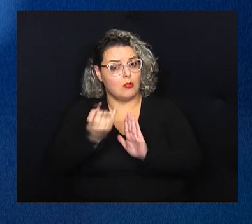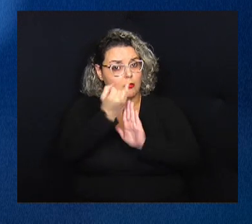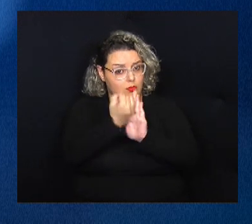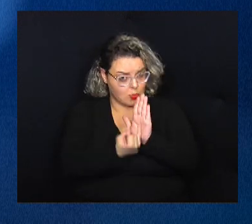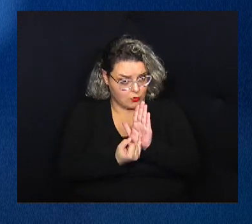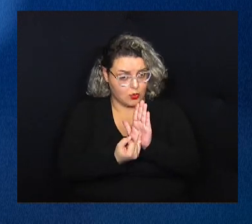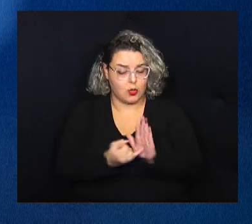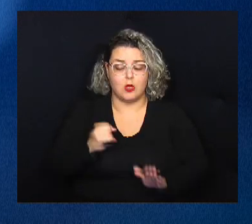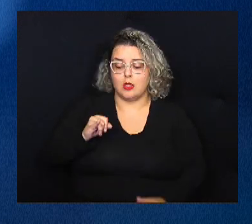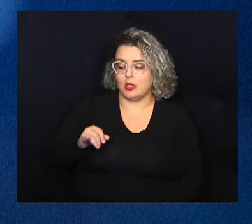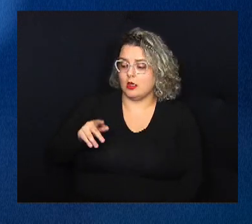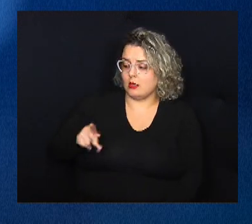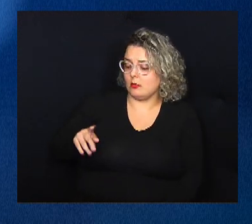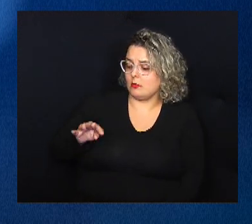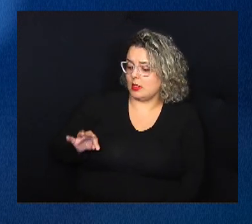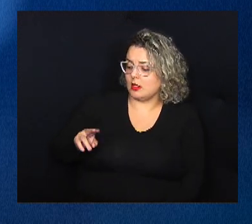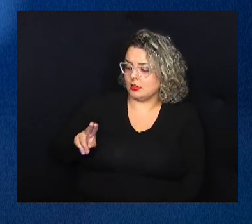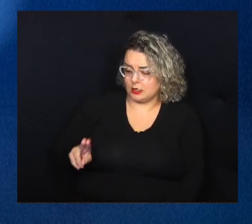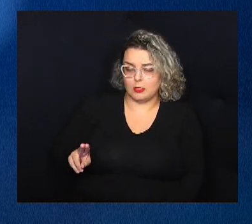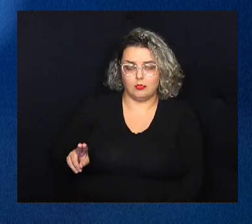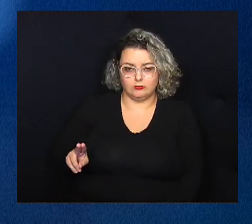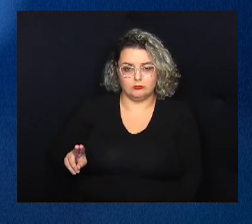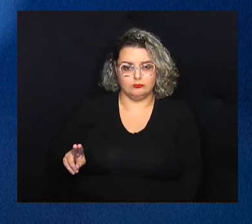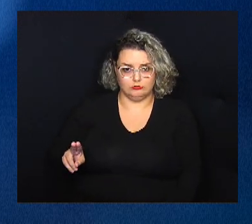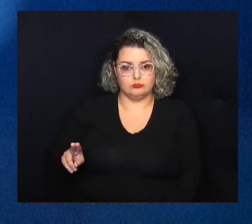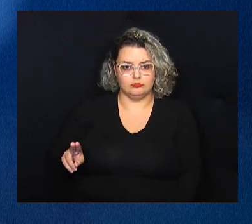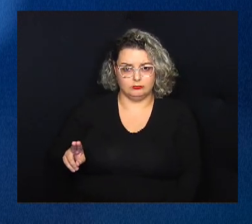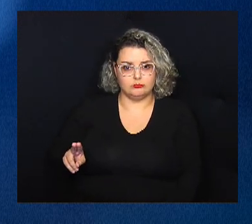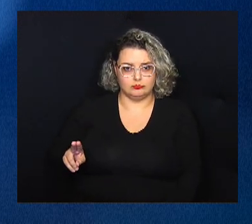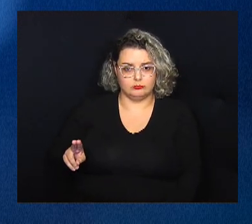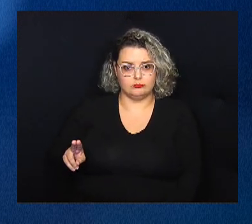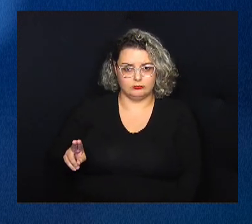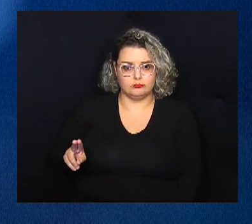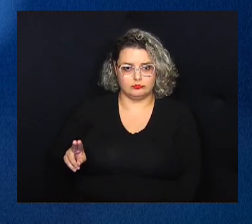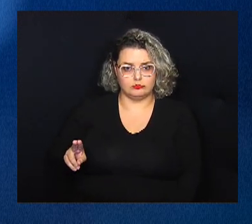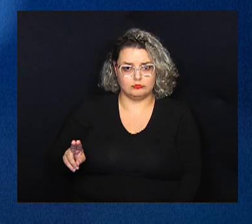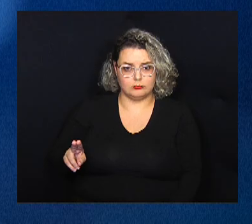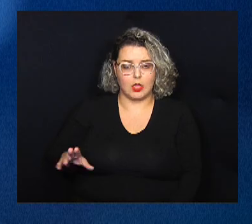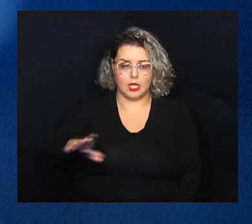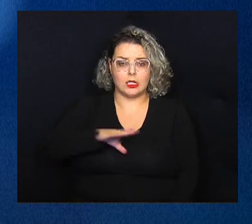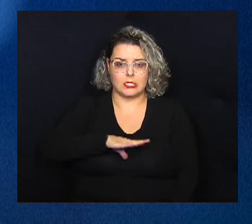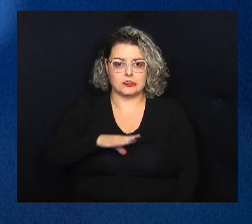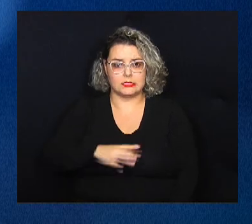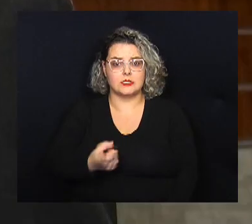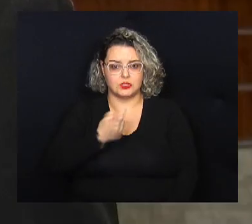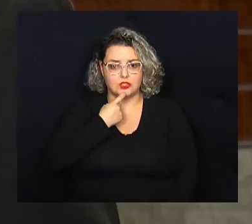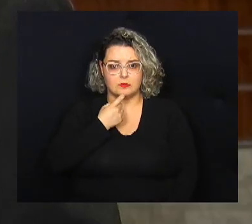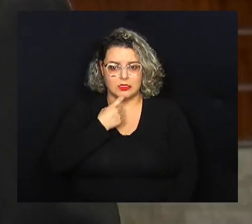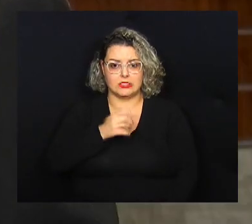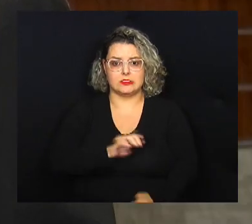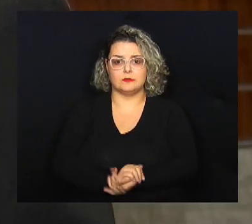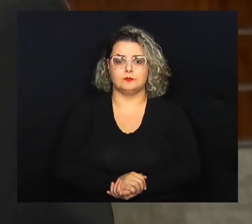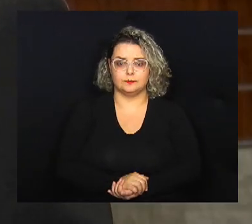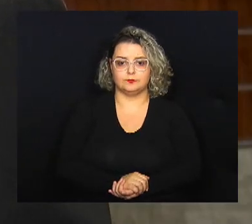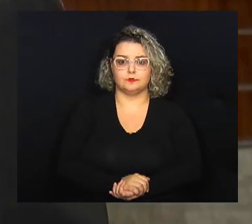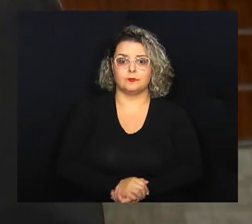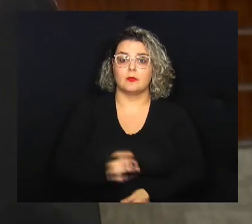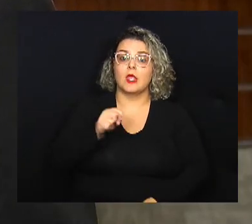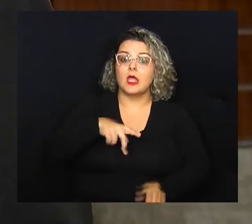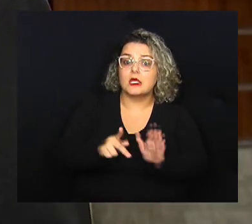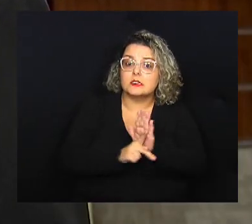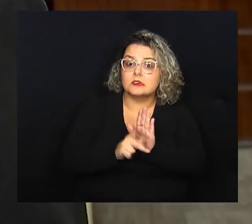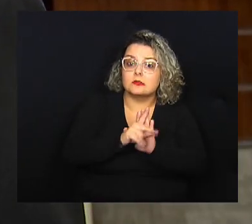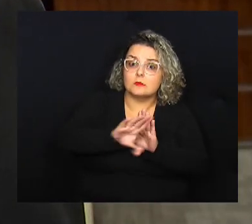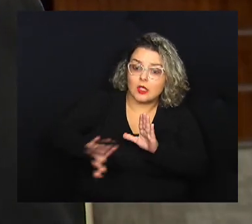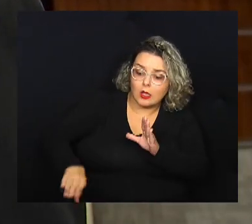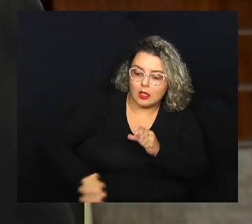a propriedade predial e territorial urbana, o IPTU, no município de Campinas. Esse projeto ele vem